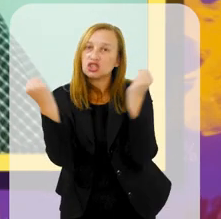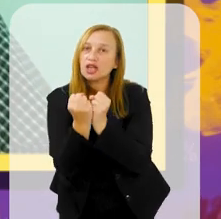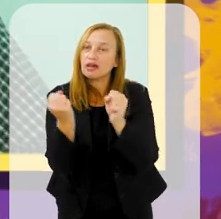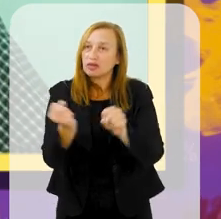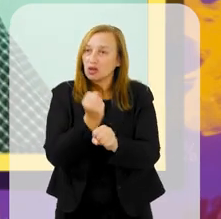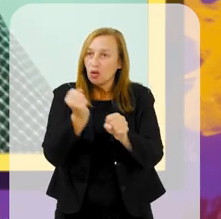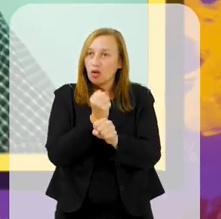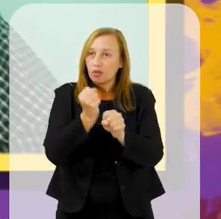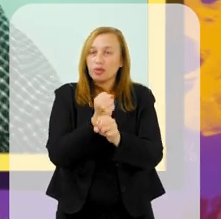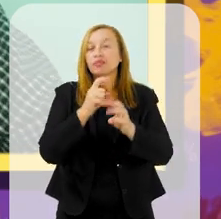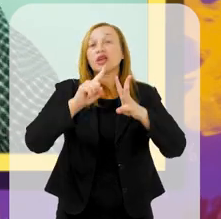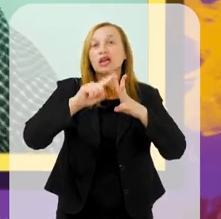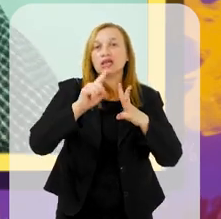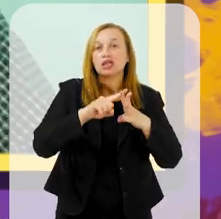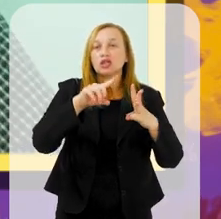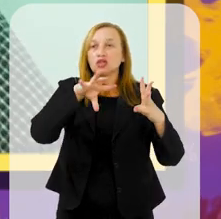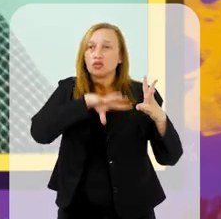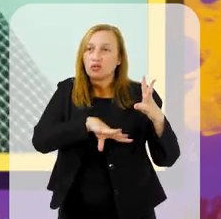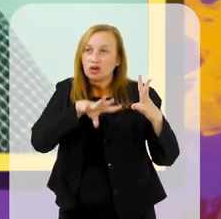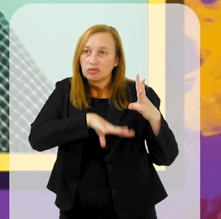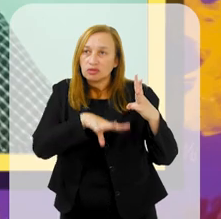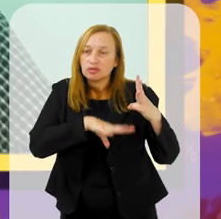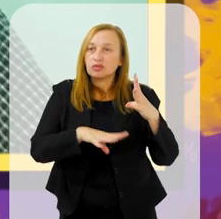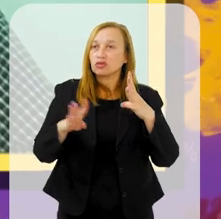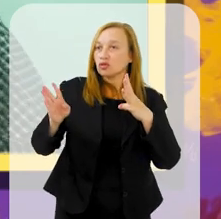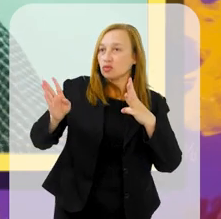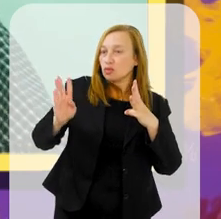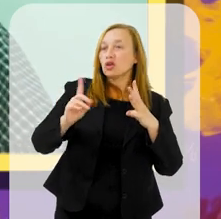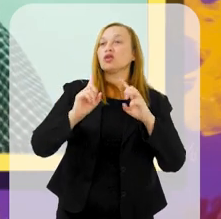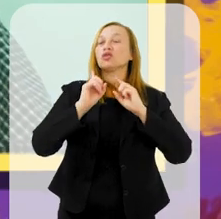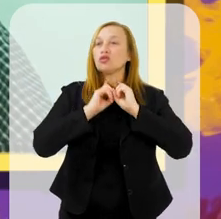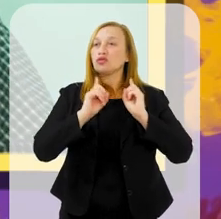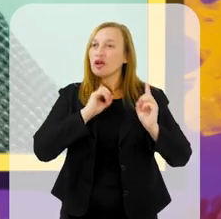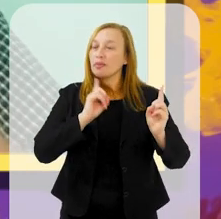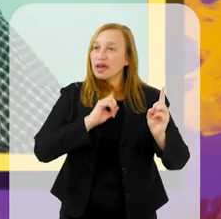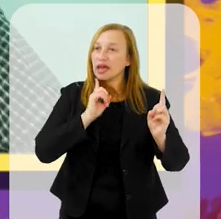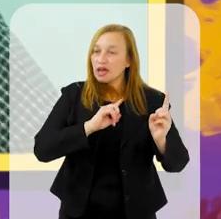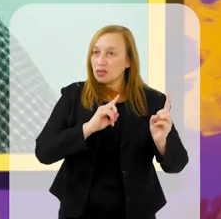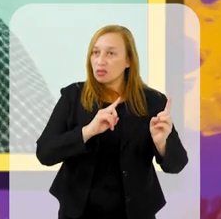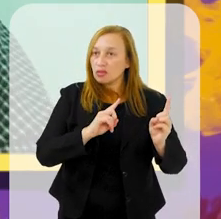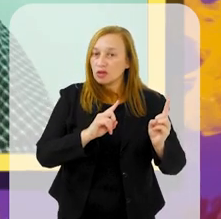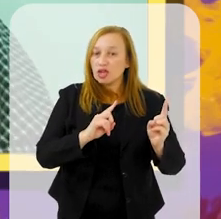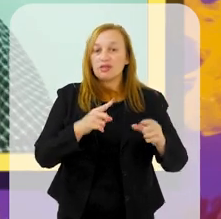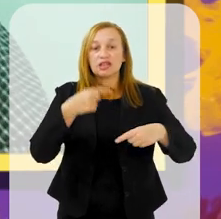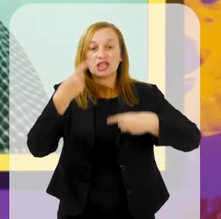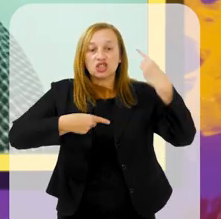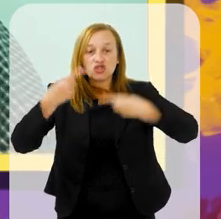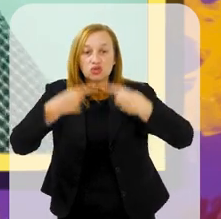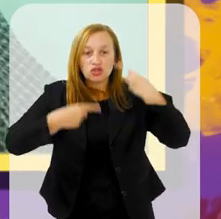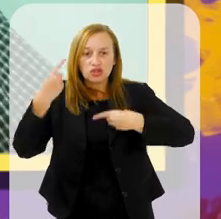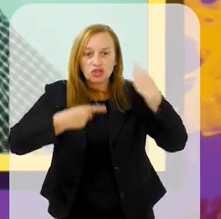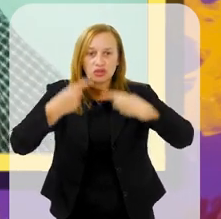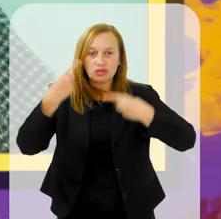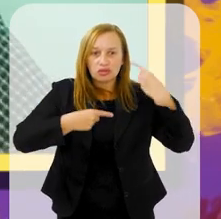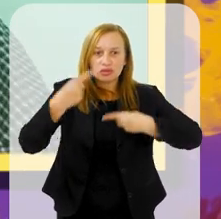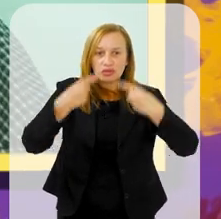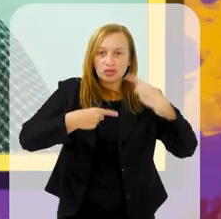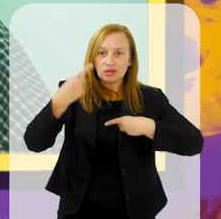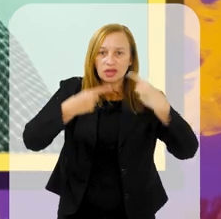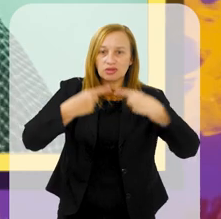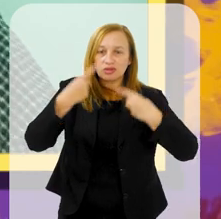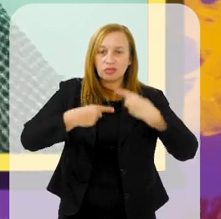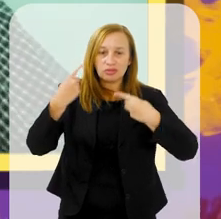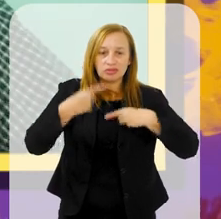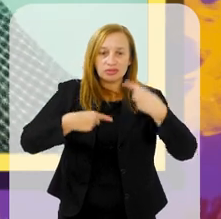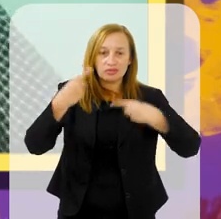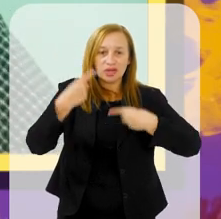ser reformulado, o estádio do Maracanã e esse estádio do Flamengo, que ainda vai ser discutida a questão do name right. Como é que vai ficar, por